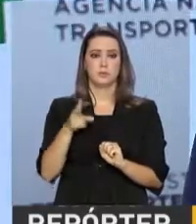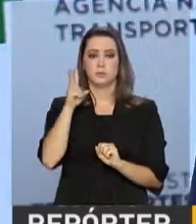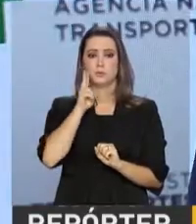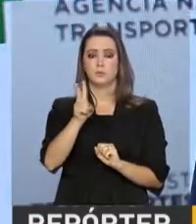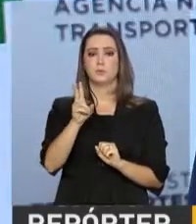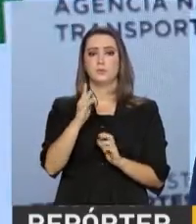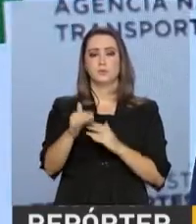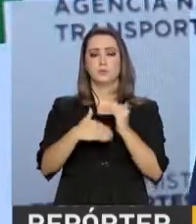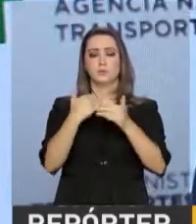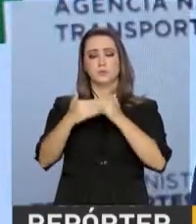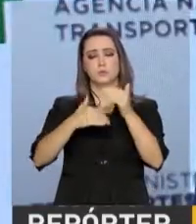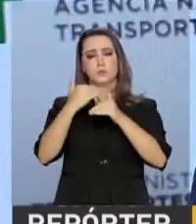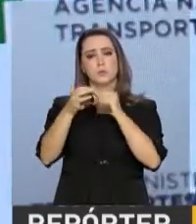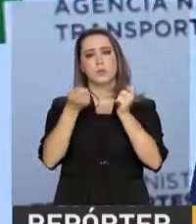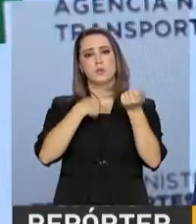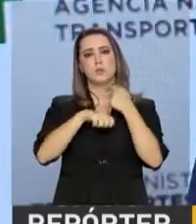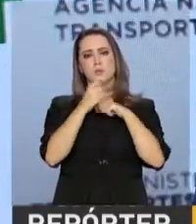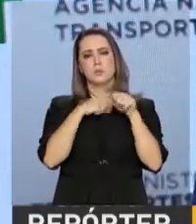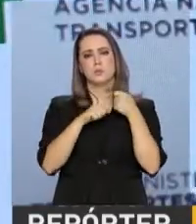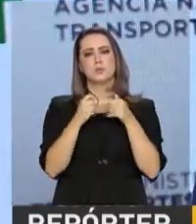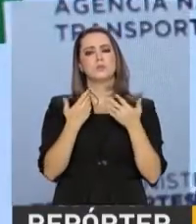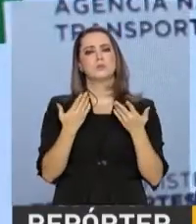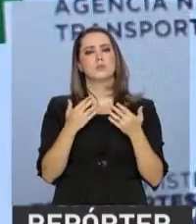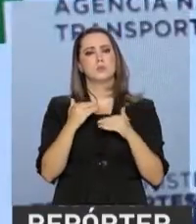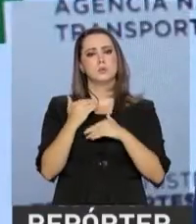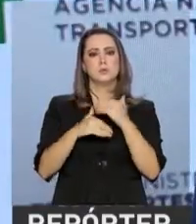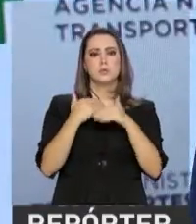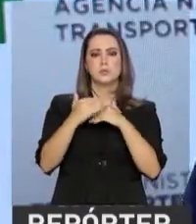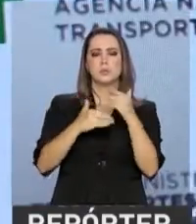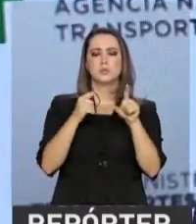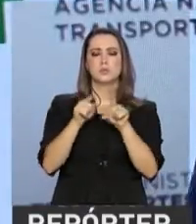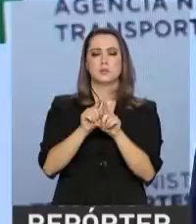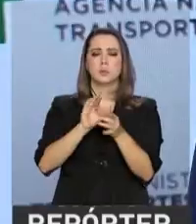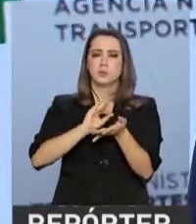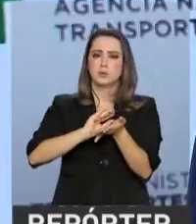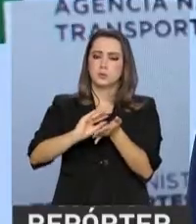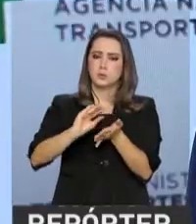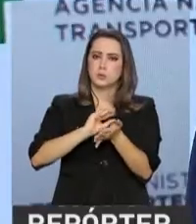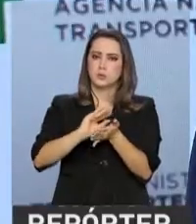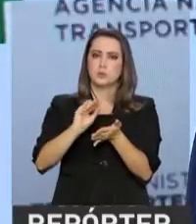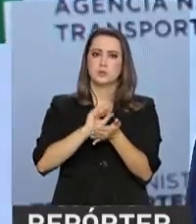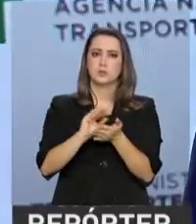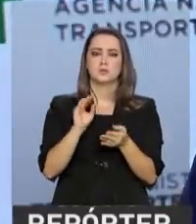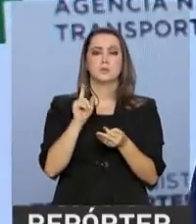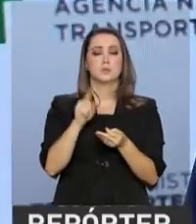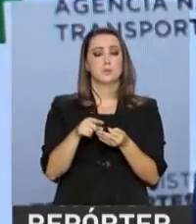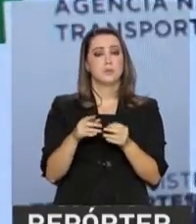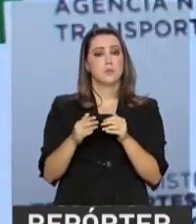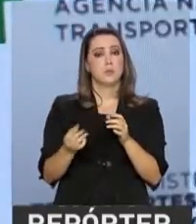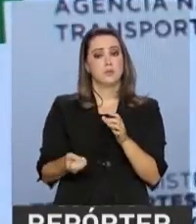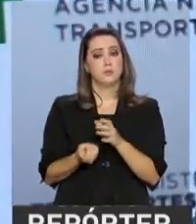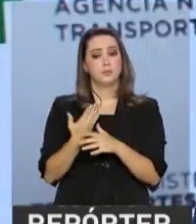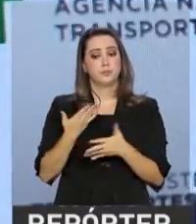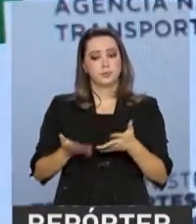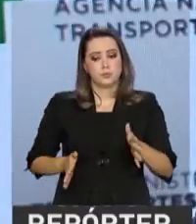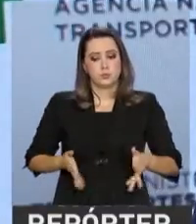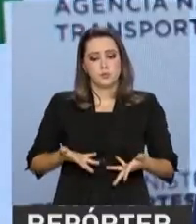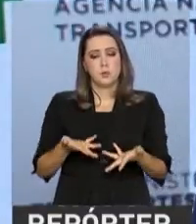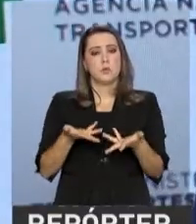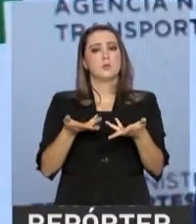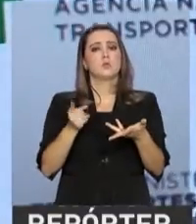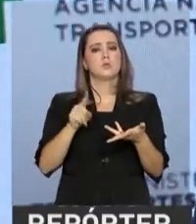que o crescimento da economia o crescimento o investimento a produção é